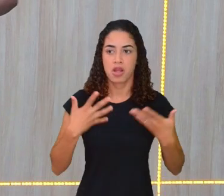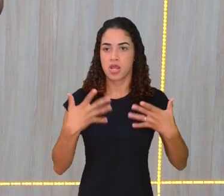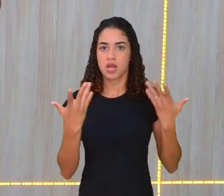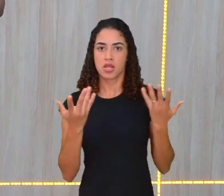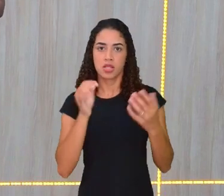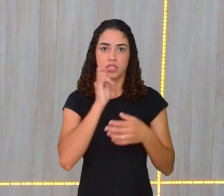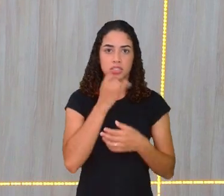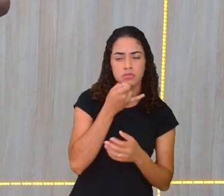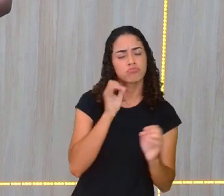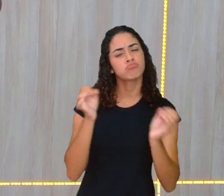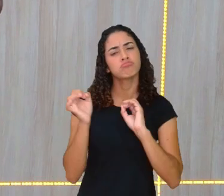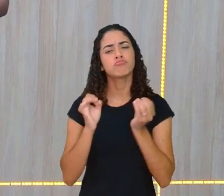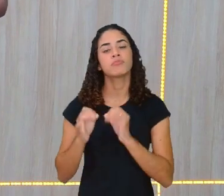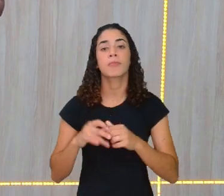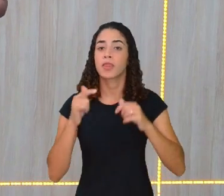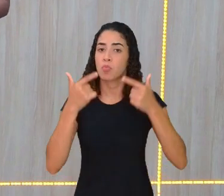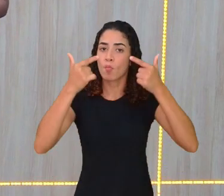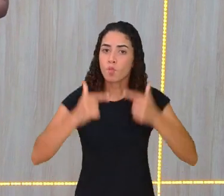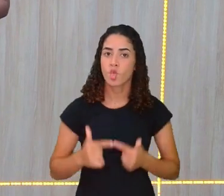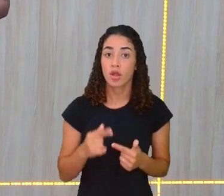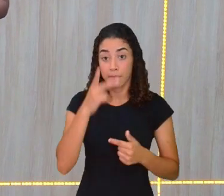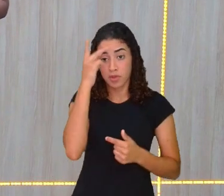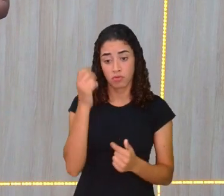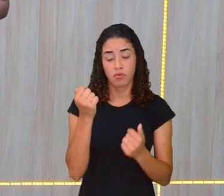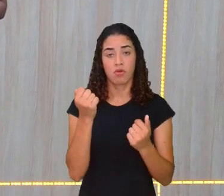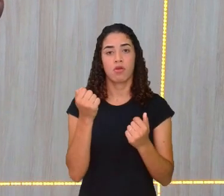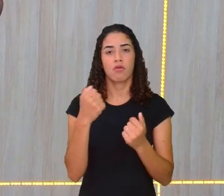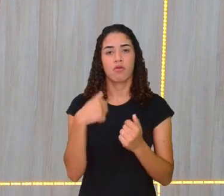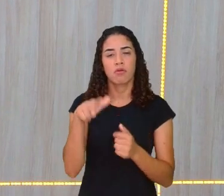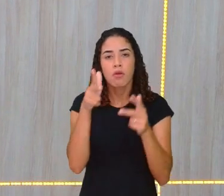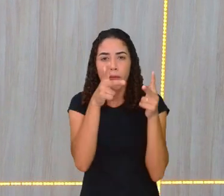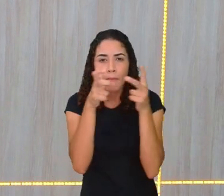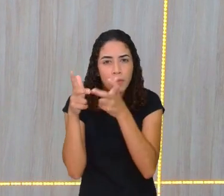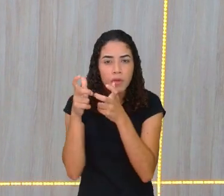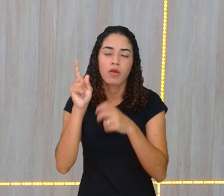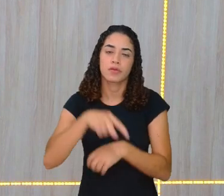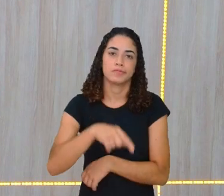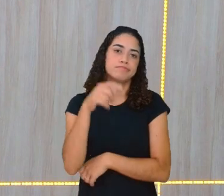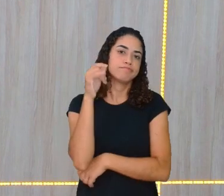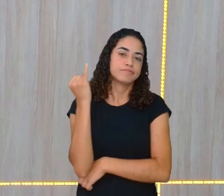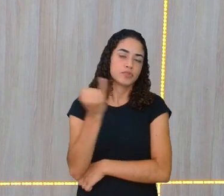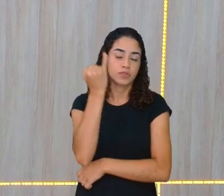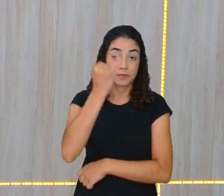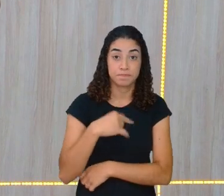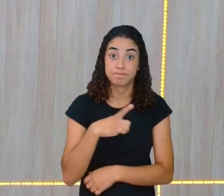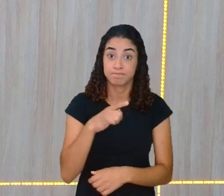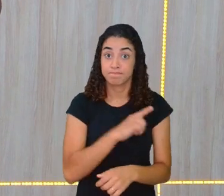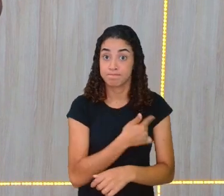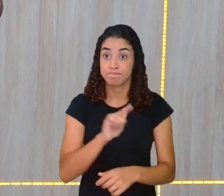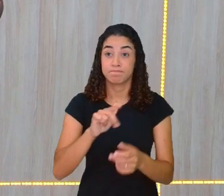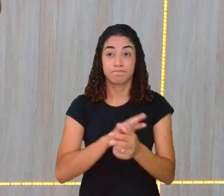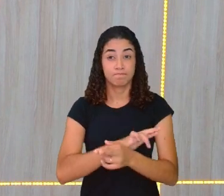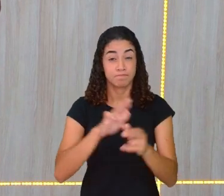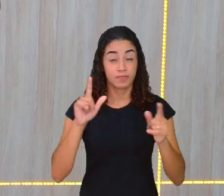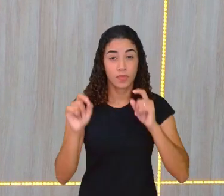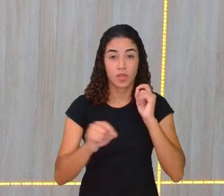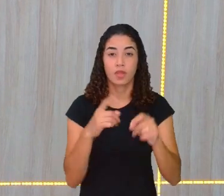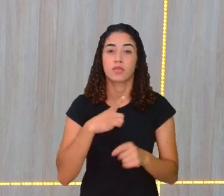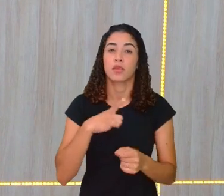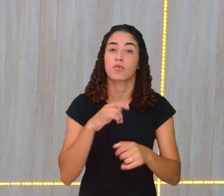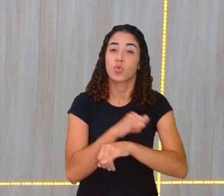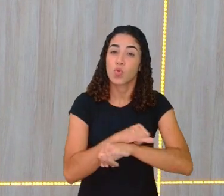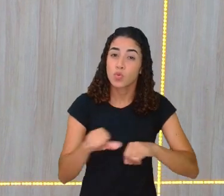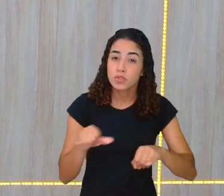alegria ou de tristeza. Isso para quem está recebendo é importante, tá certo? O que mais que a gente tem diferença? A gente tem uma notícia sendo contada com o